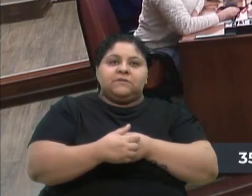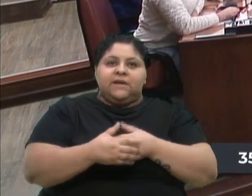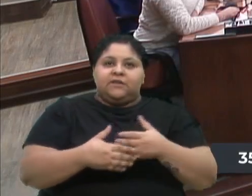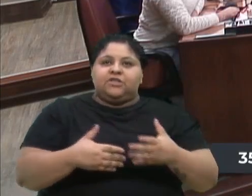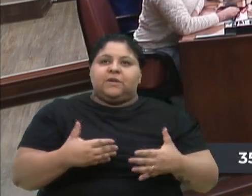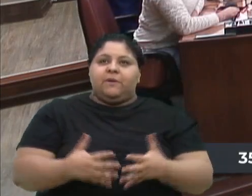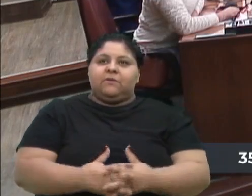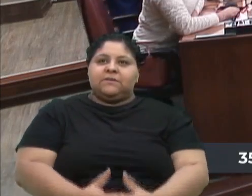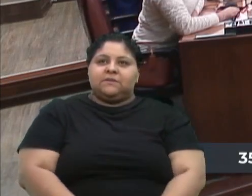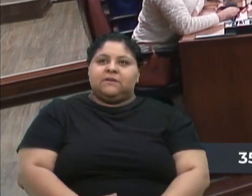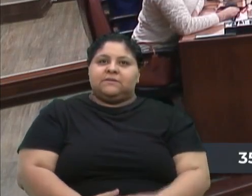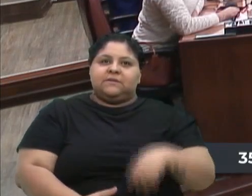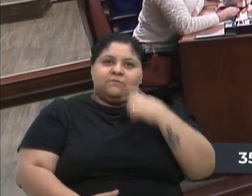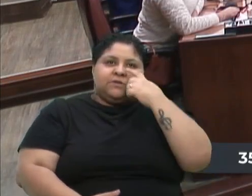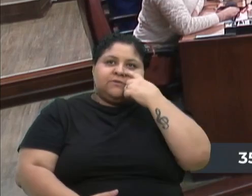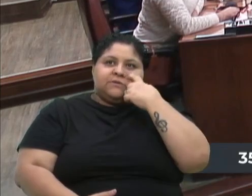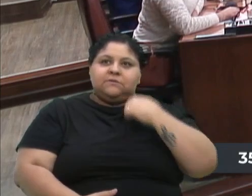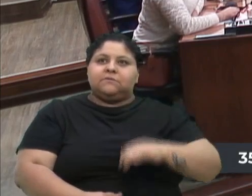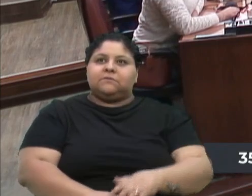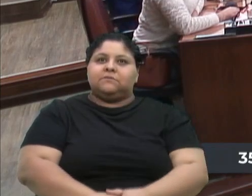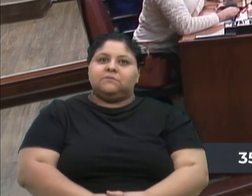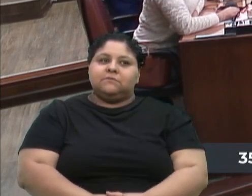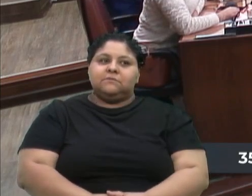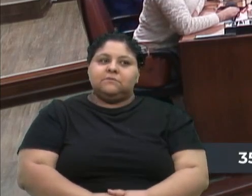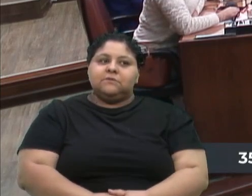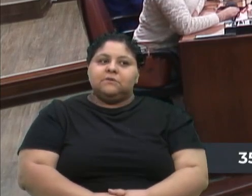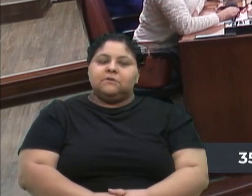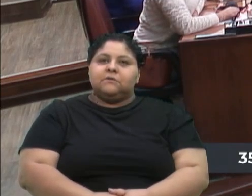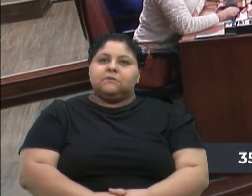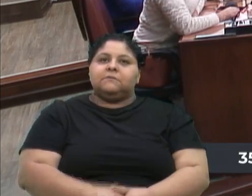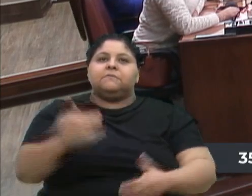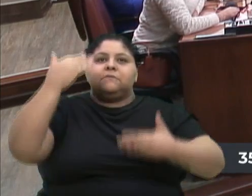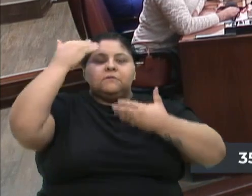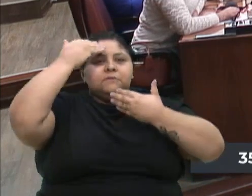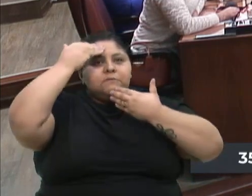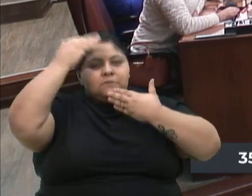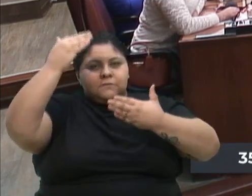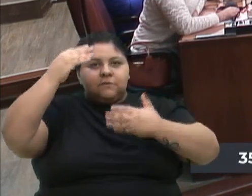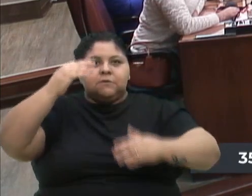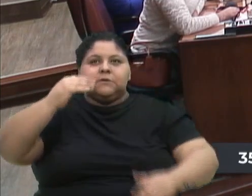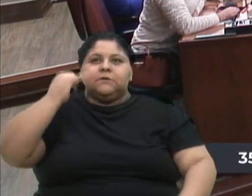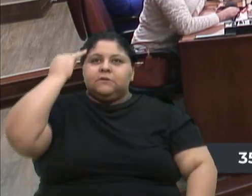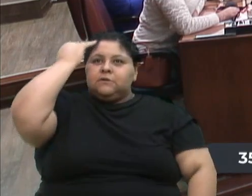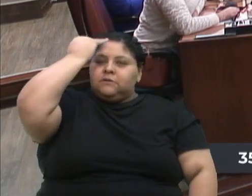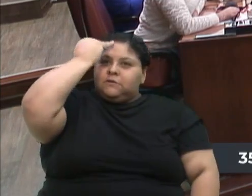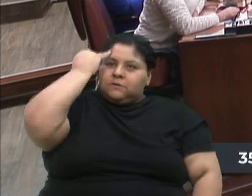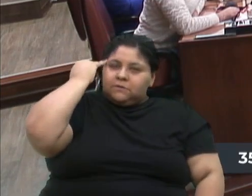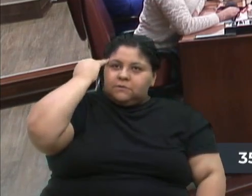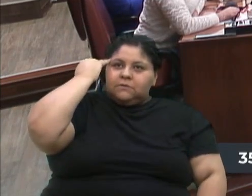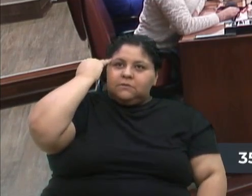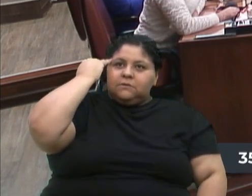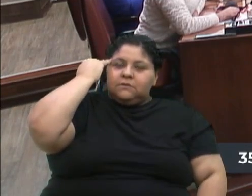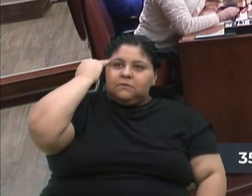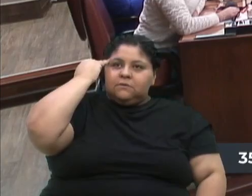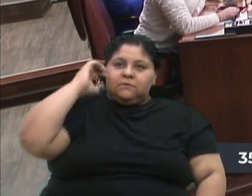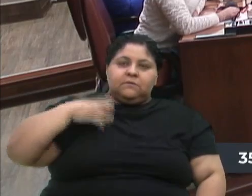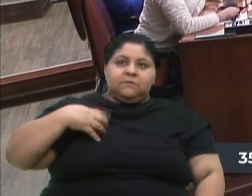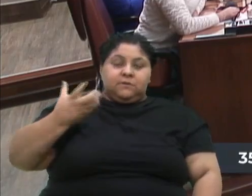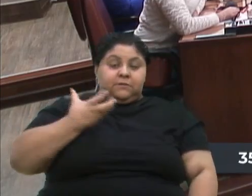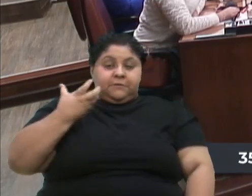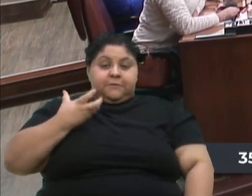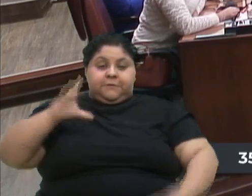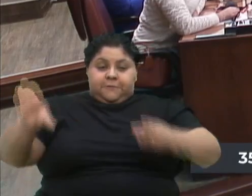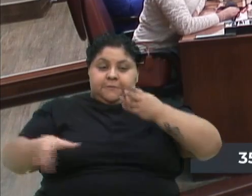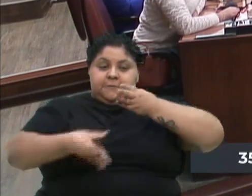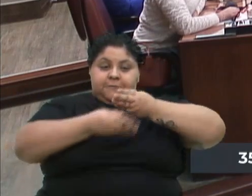Obrigado. Não, fui eu, vereador. Obrigado, vereador D'Ambrós. Eu quero me somar